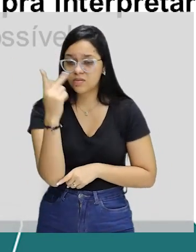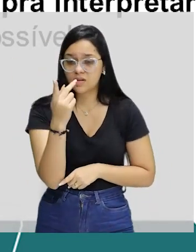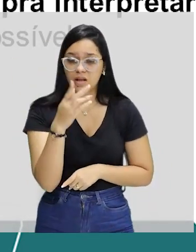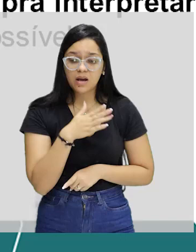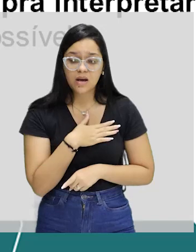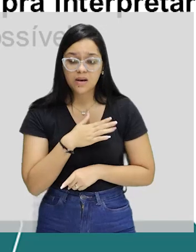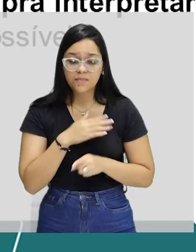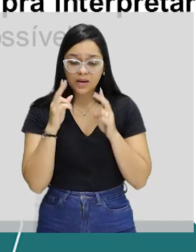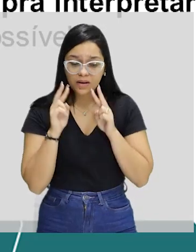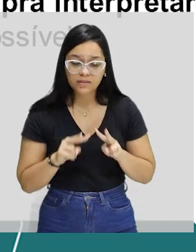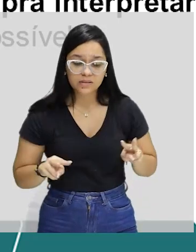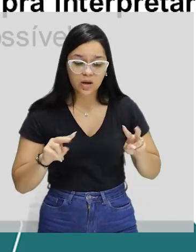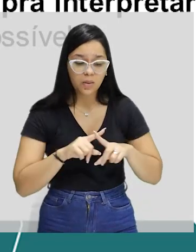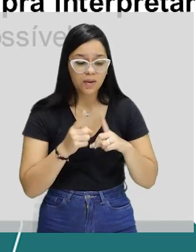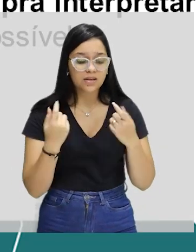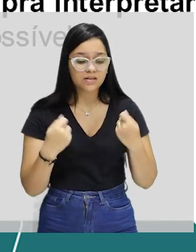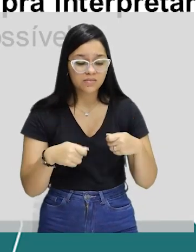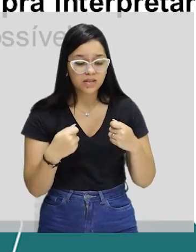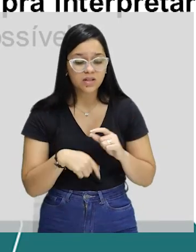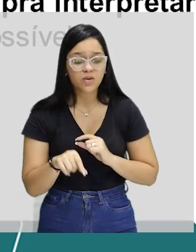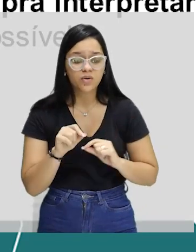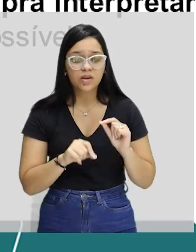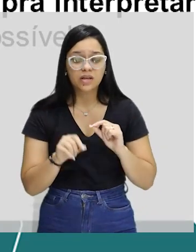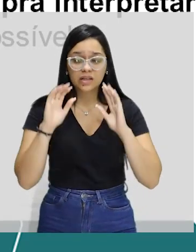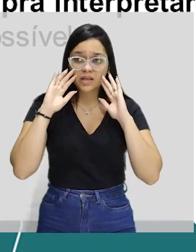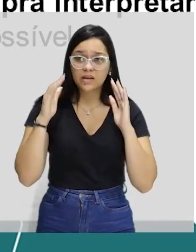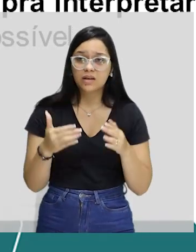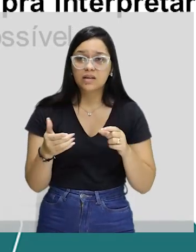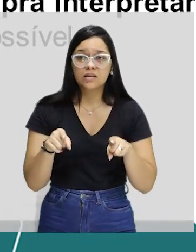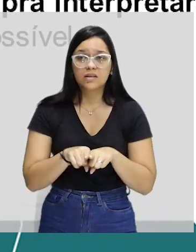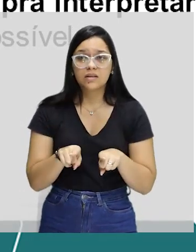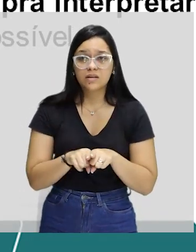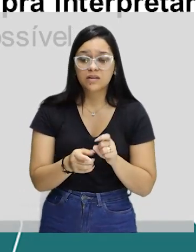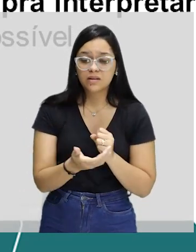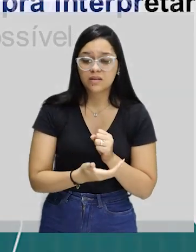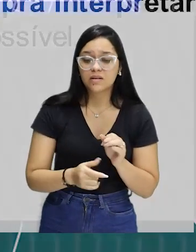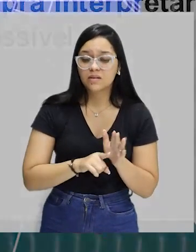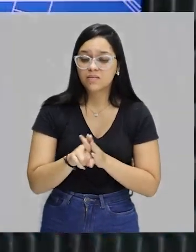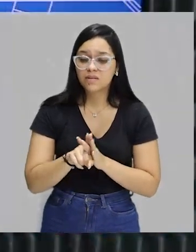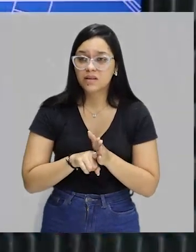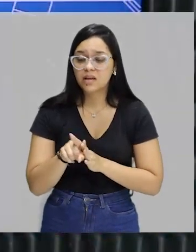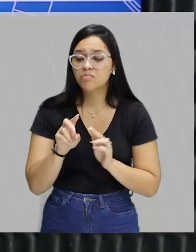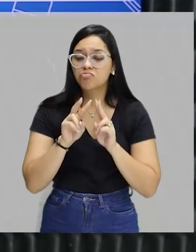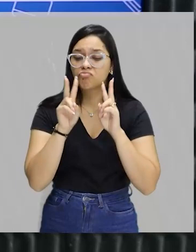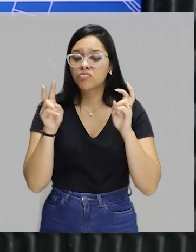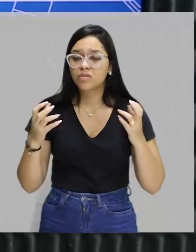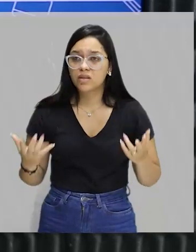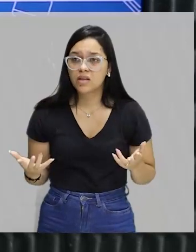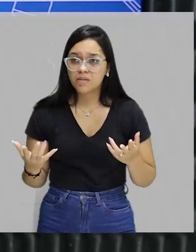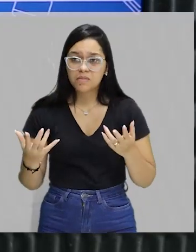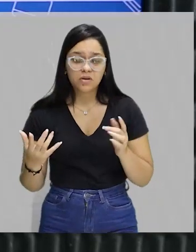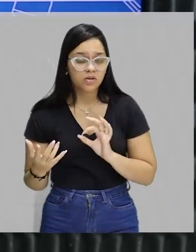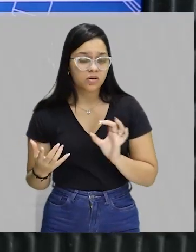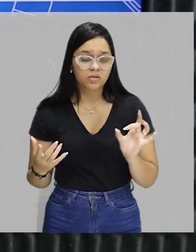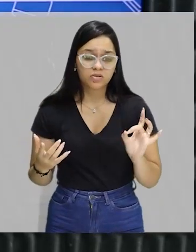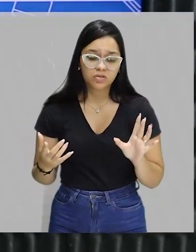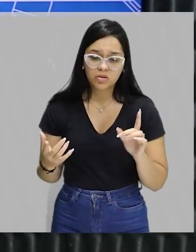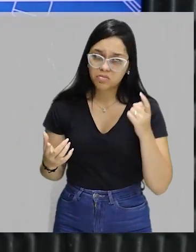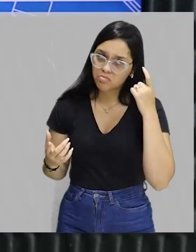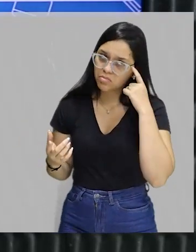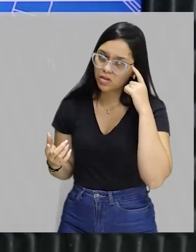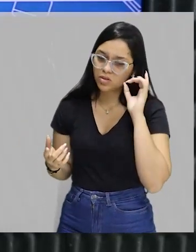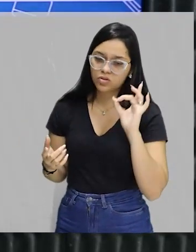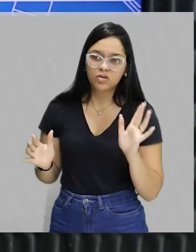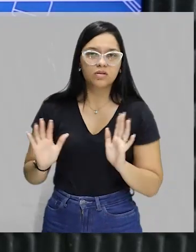a minha visão, mas eu tenho que estar pautado, embasado e pesquisar sobre isso. Não adianta eu levantar hipóteses sem